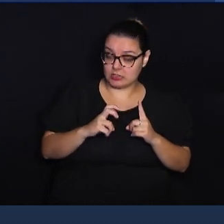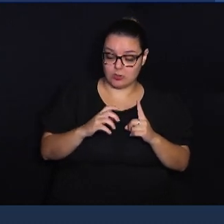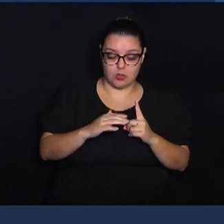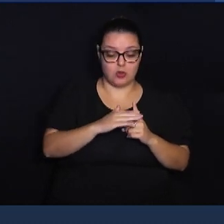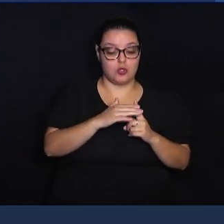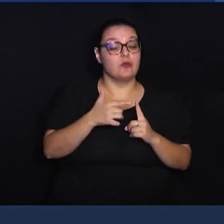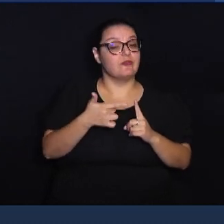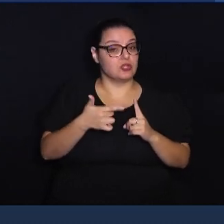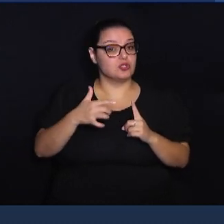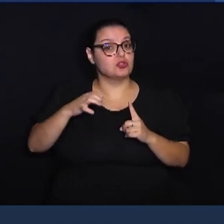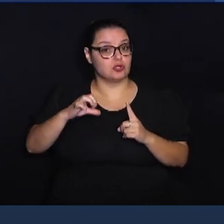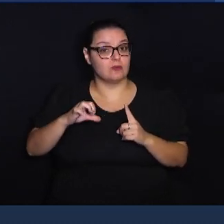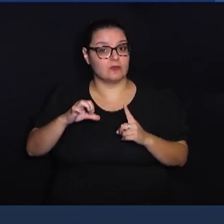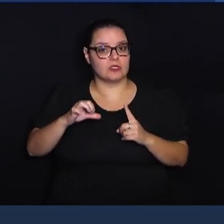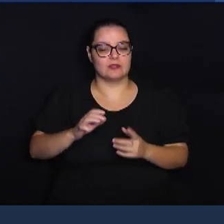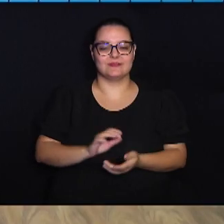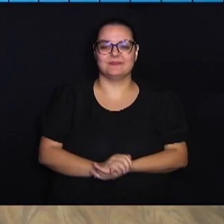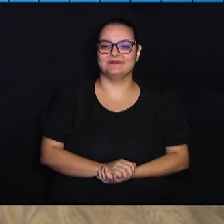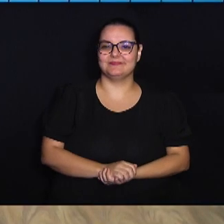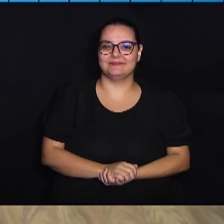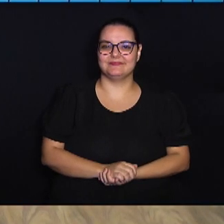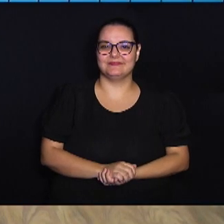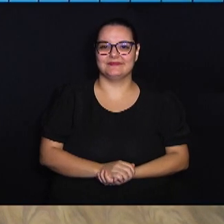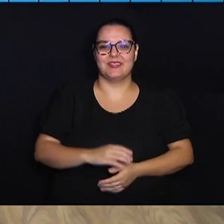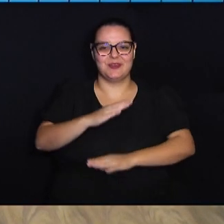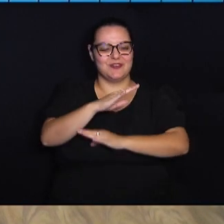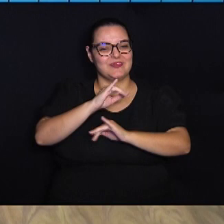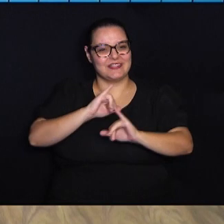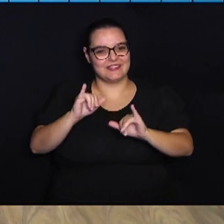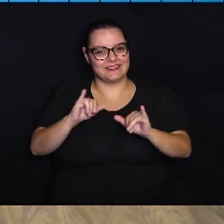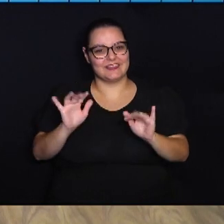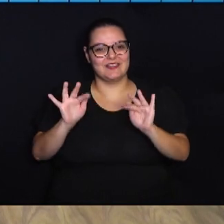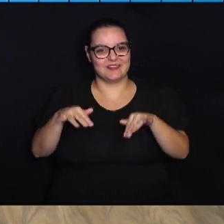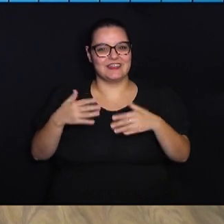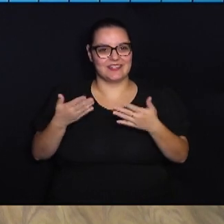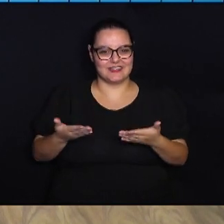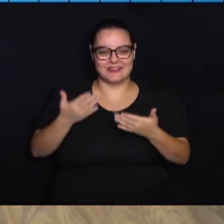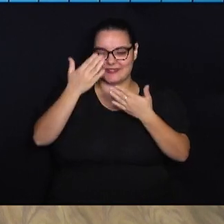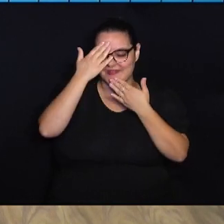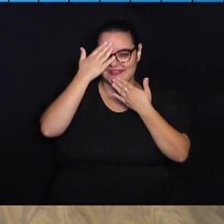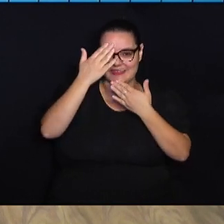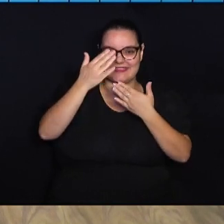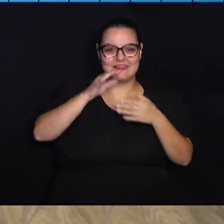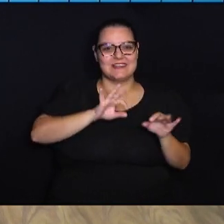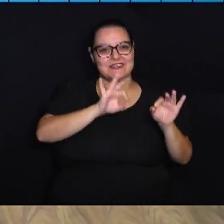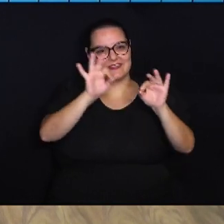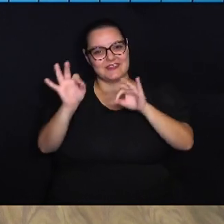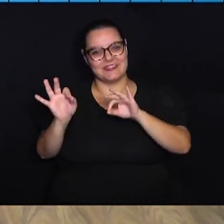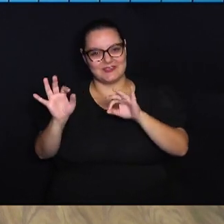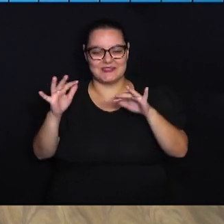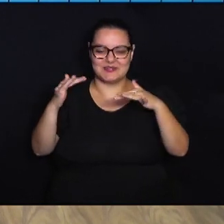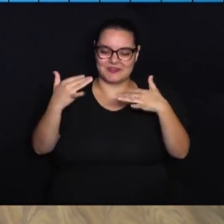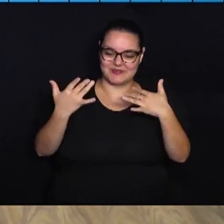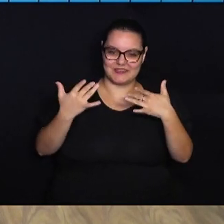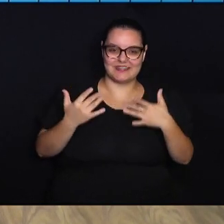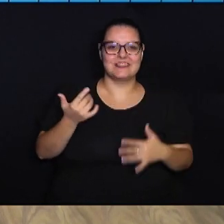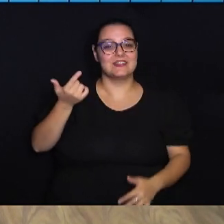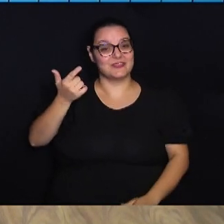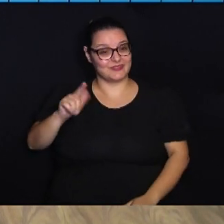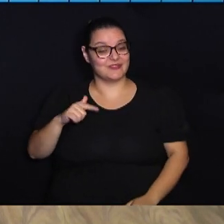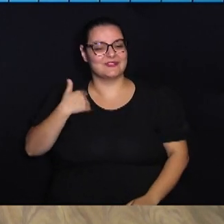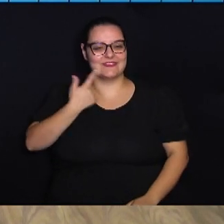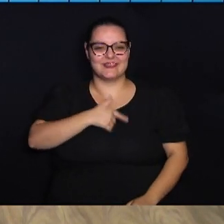era comum você, antes de comprar qualquer coisa, você passava em todos os supermercados da cidade para decidir. Hoje você não precisa mais ter esse